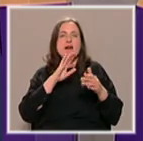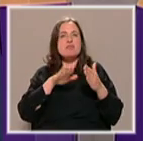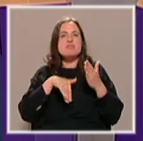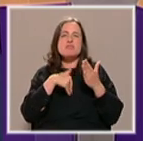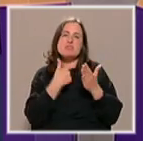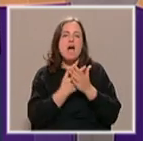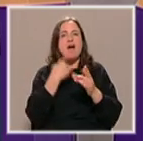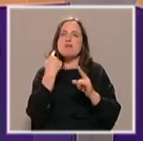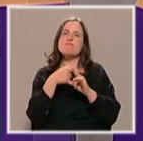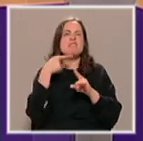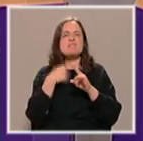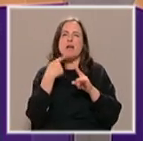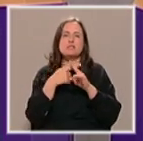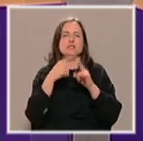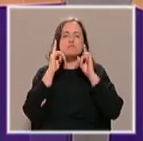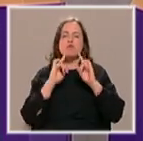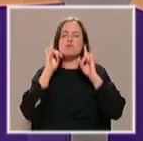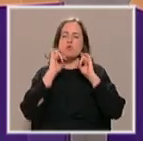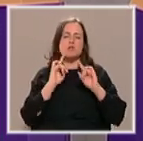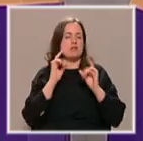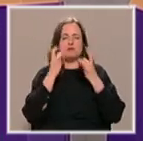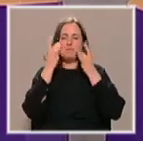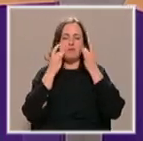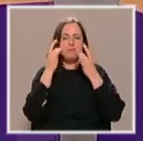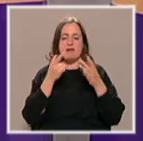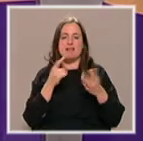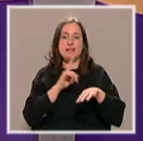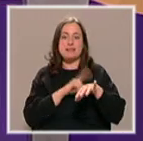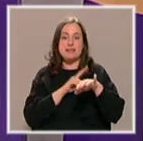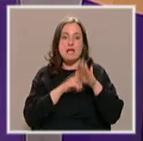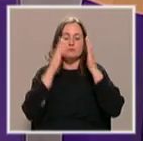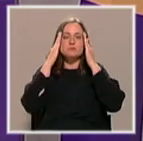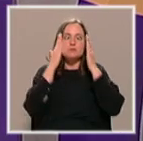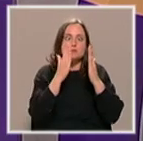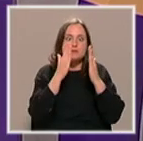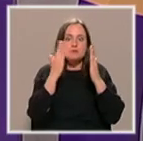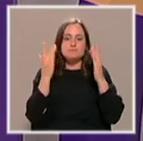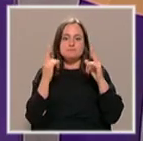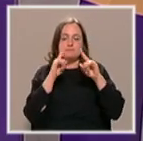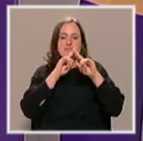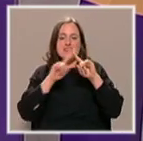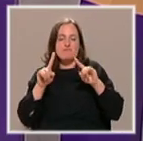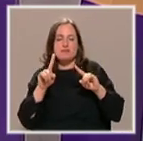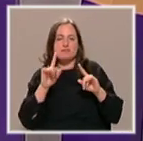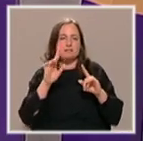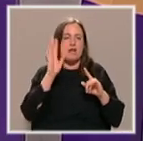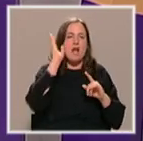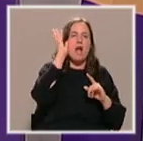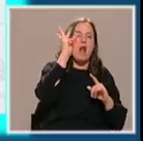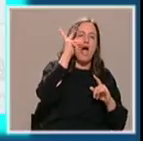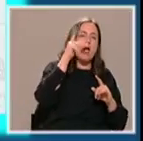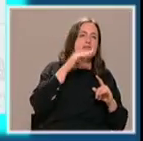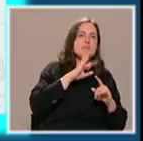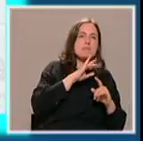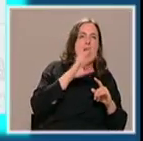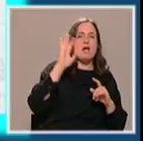trazer vantagens muito significativas. Não temos tempo de estar a focar as diferenças entre o leite materno e o leite de